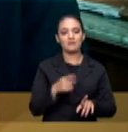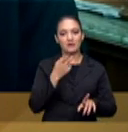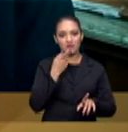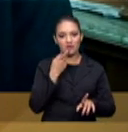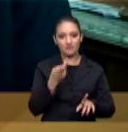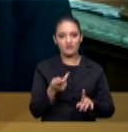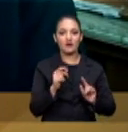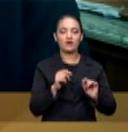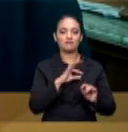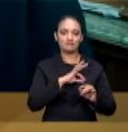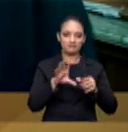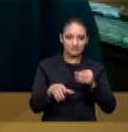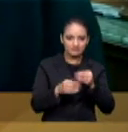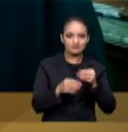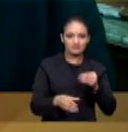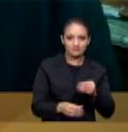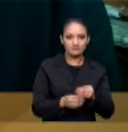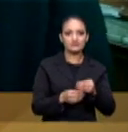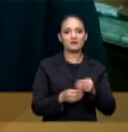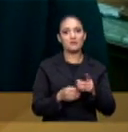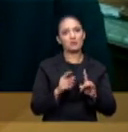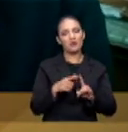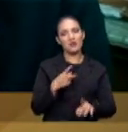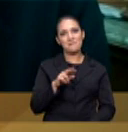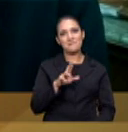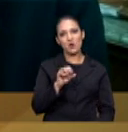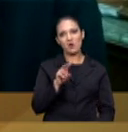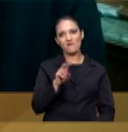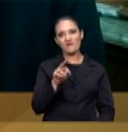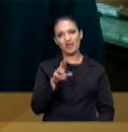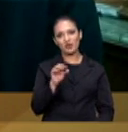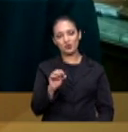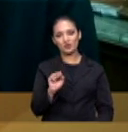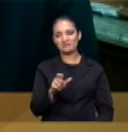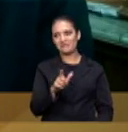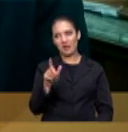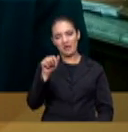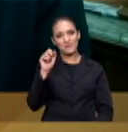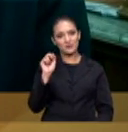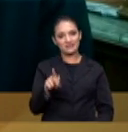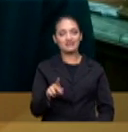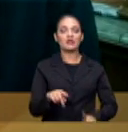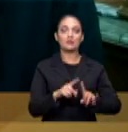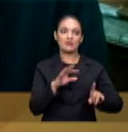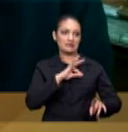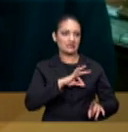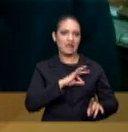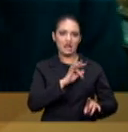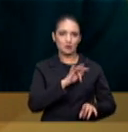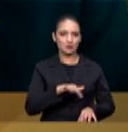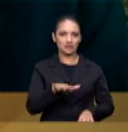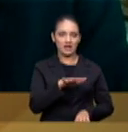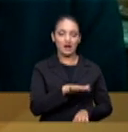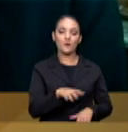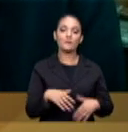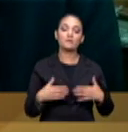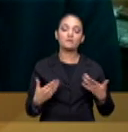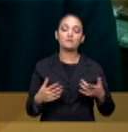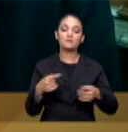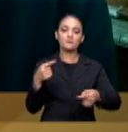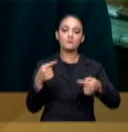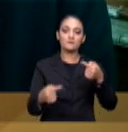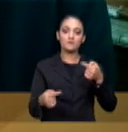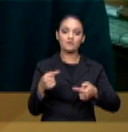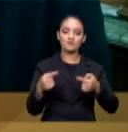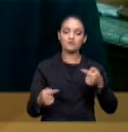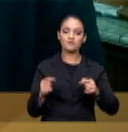né? Porque provento geralmente é de aposentado, né? Prossigo, presidente. Em debate,